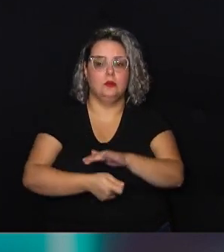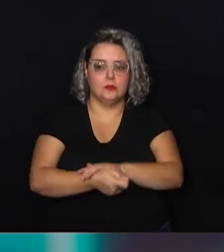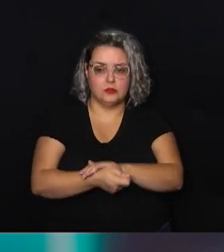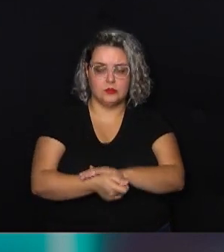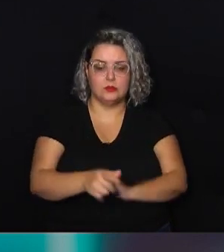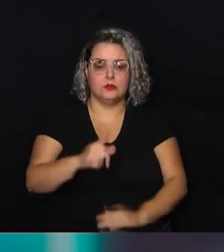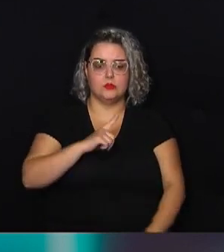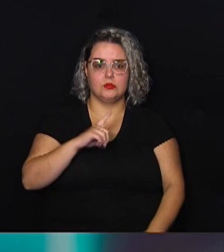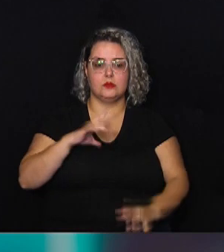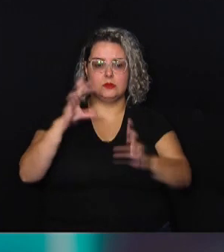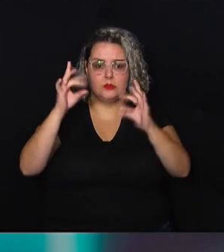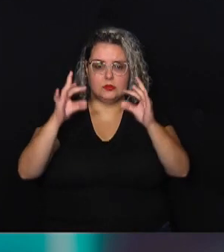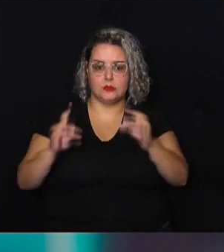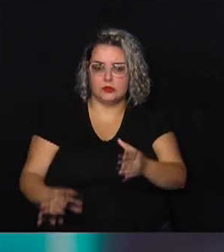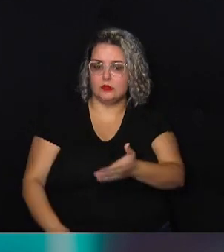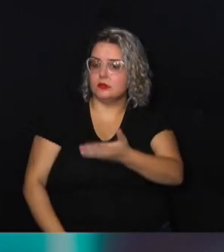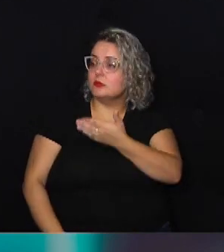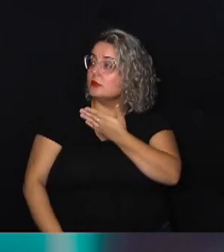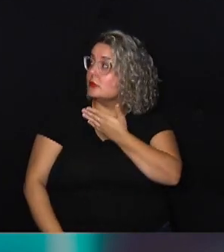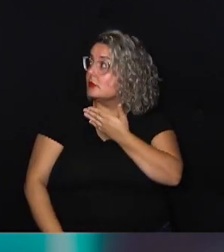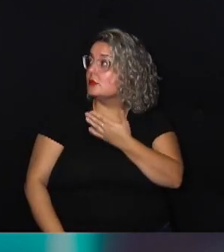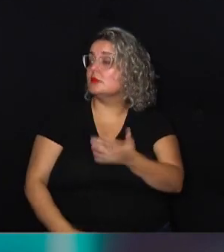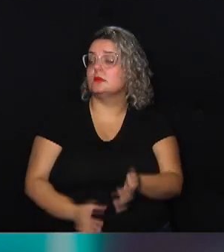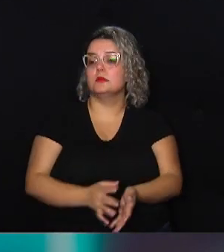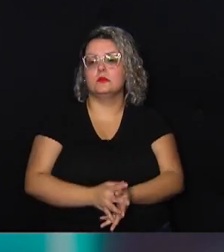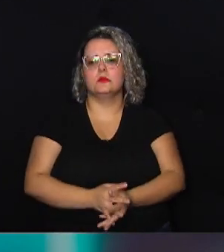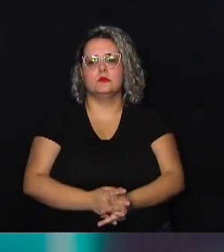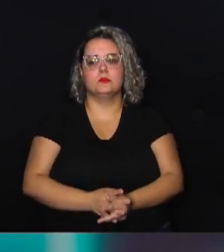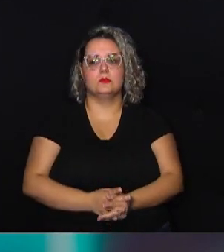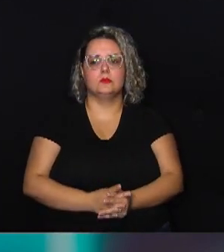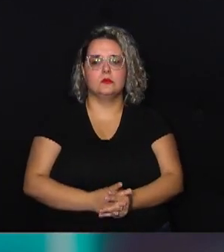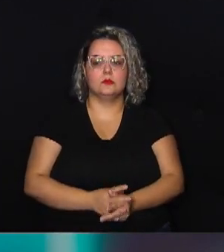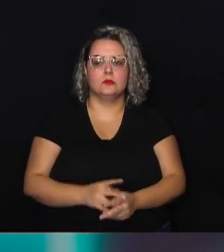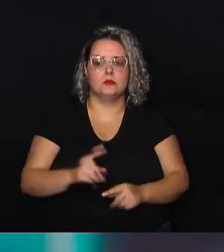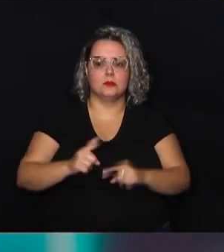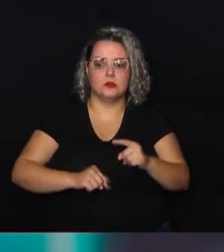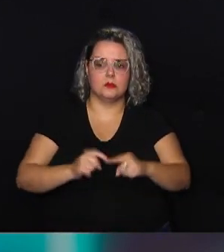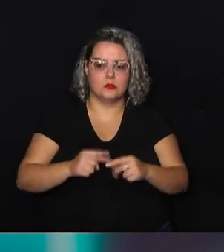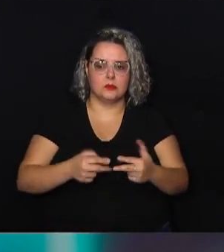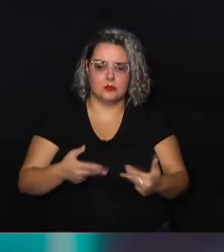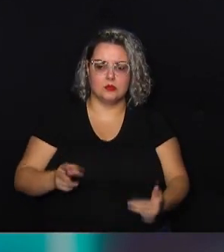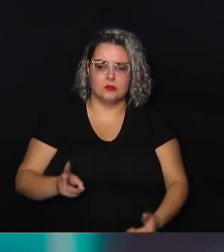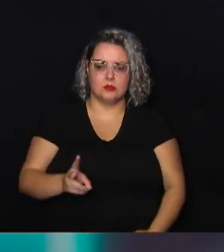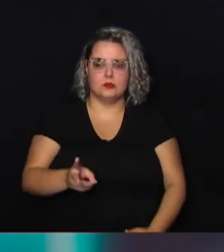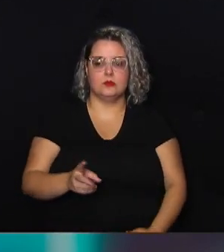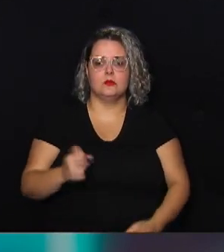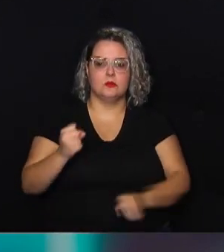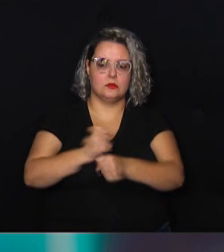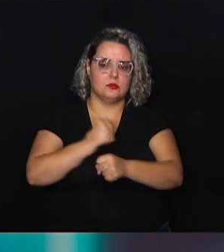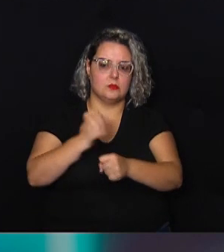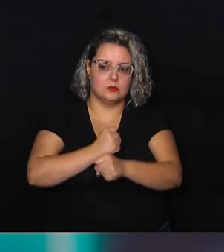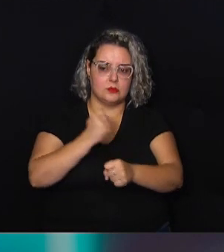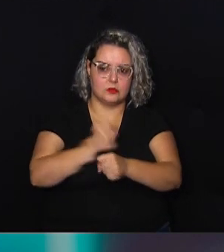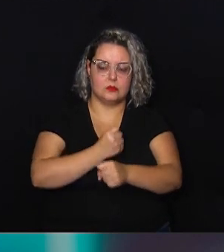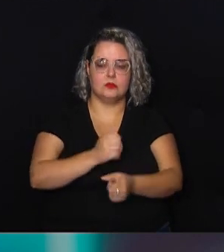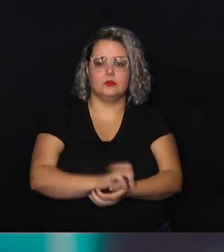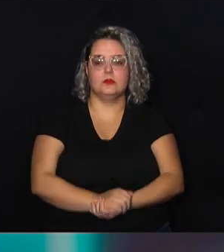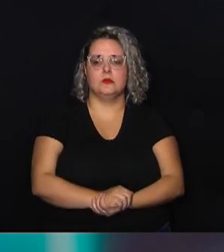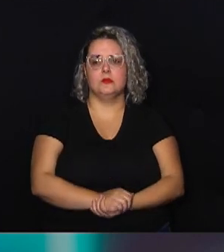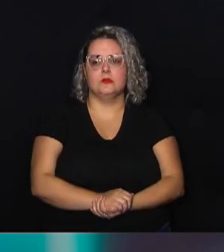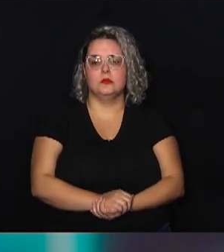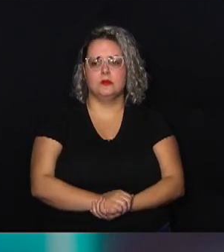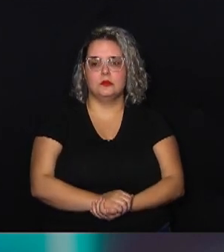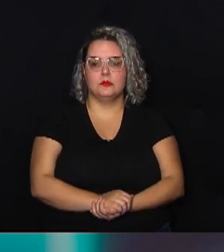está atribuído, no caso aqui, aquisição de equipamento permanente, construção, no caso